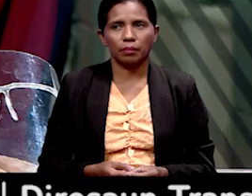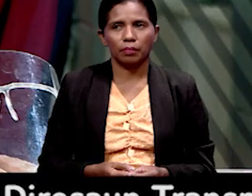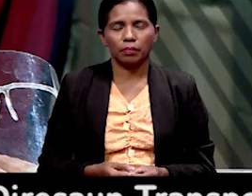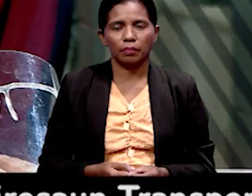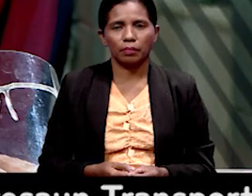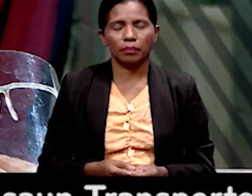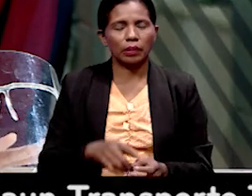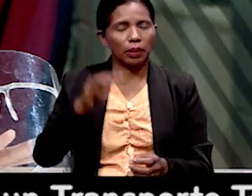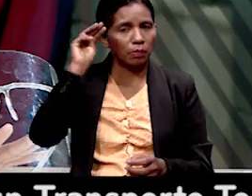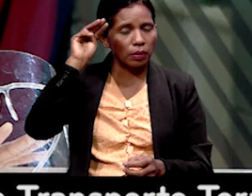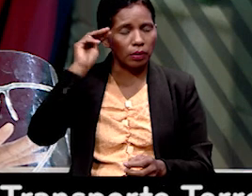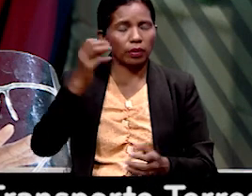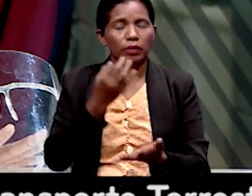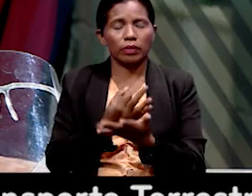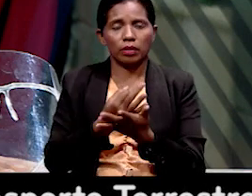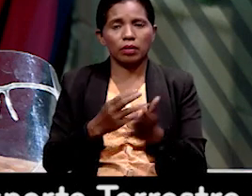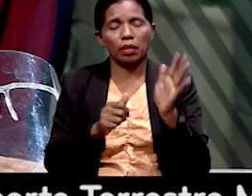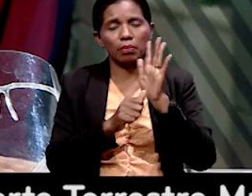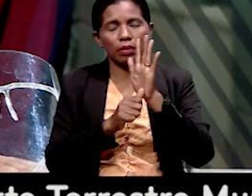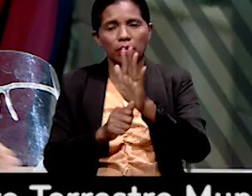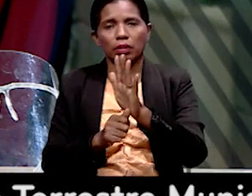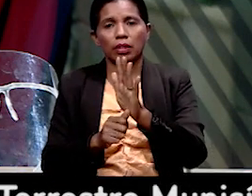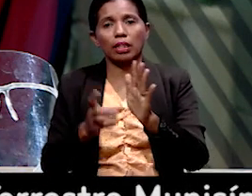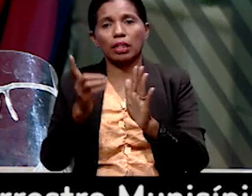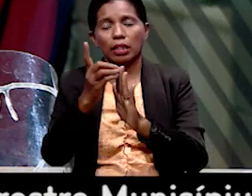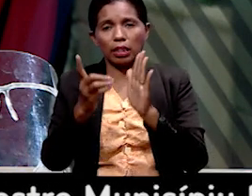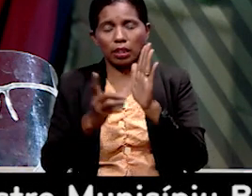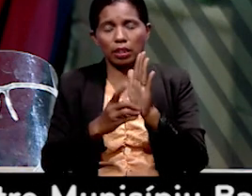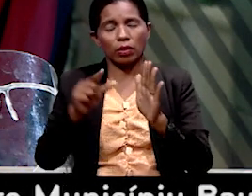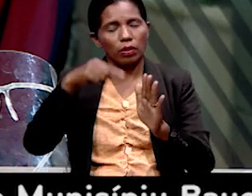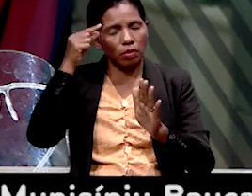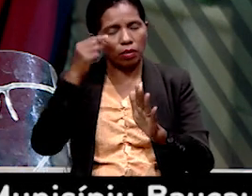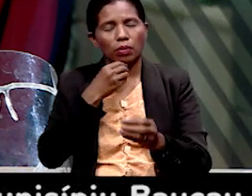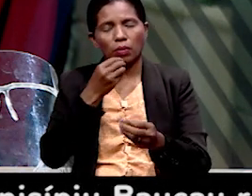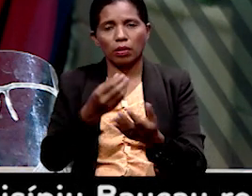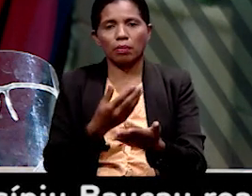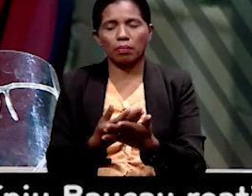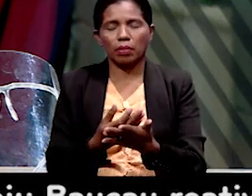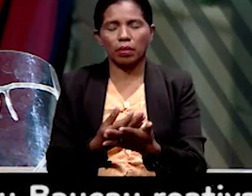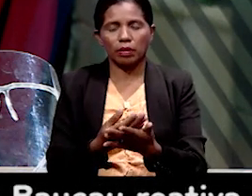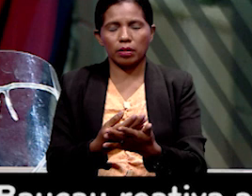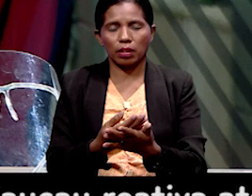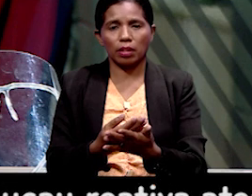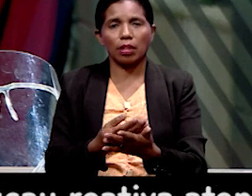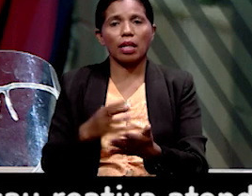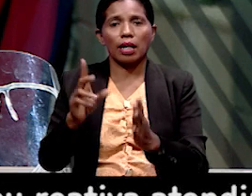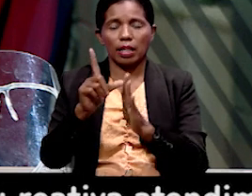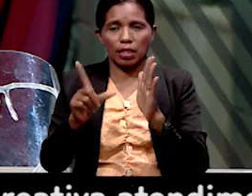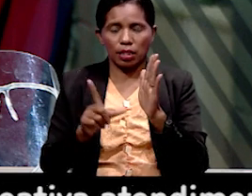Ministro de Finanças, Rui Gomes, se apresenta tão decreto do governo com a subsídio remuneratório para o presidente da República.